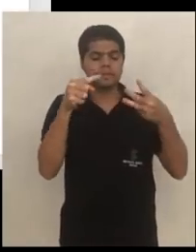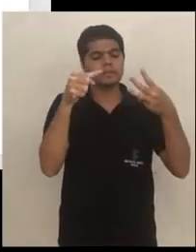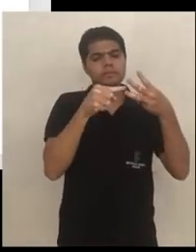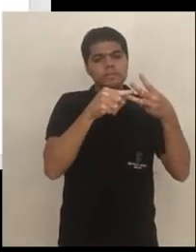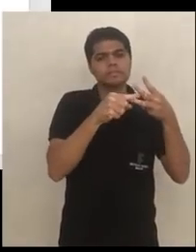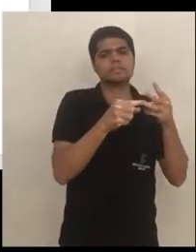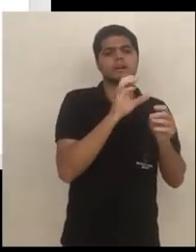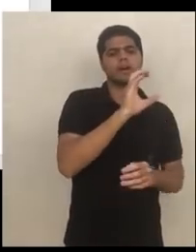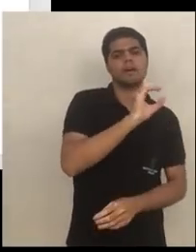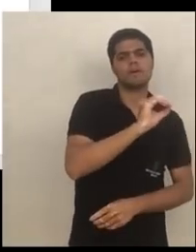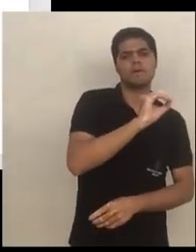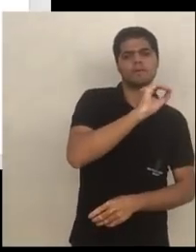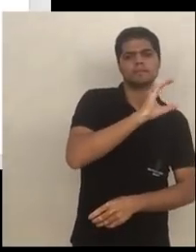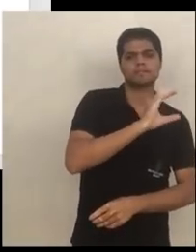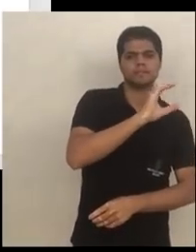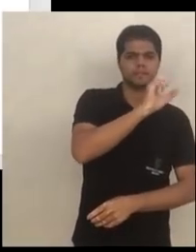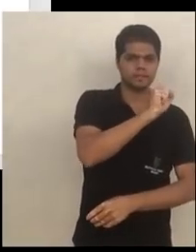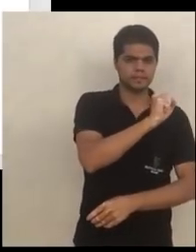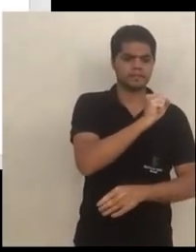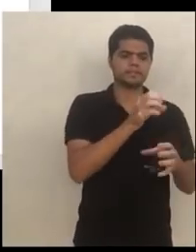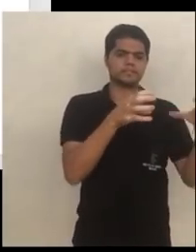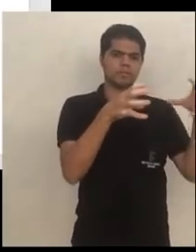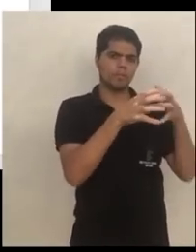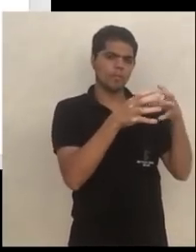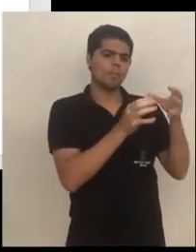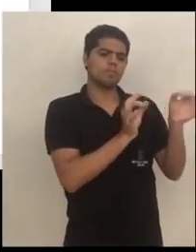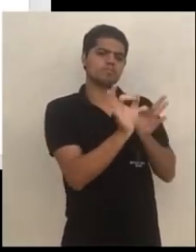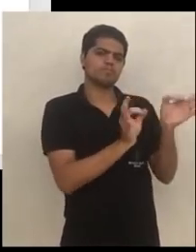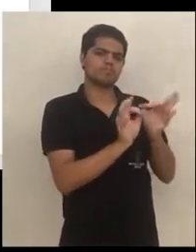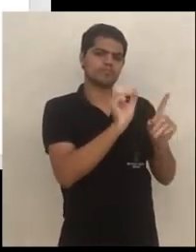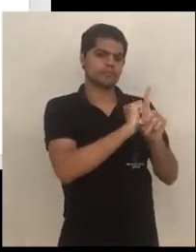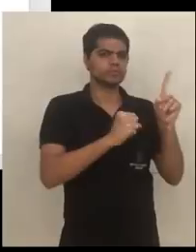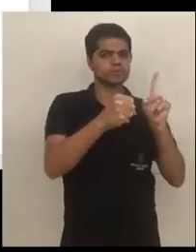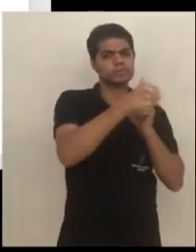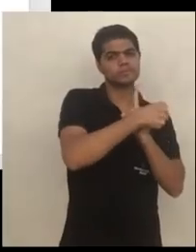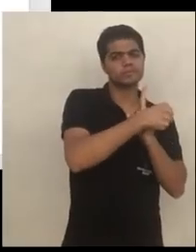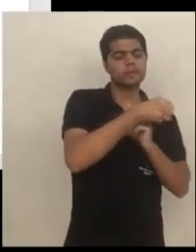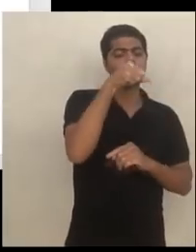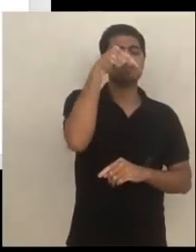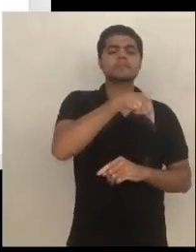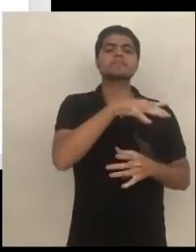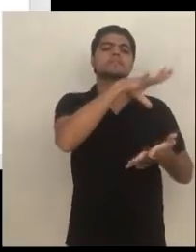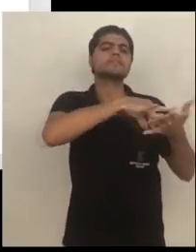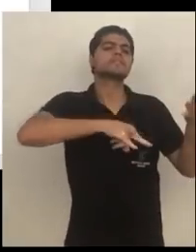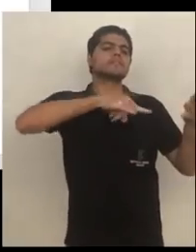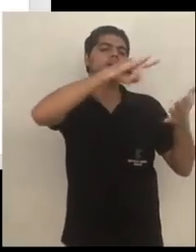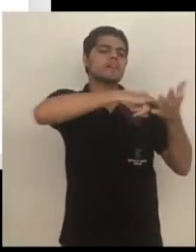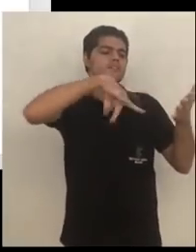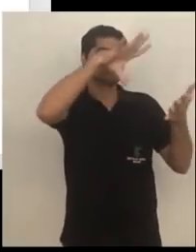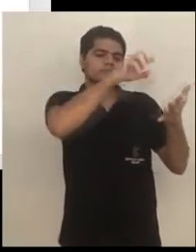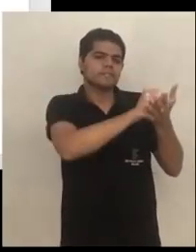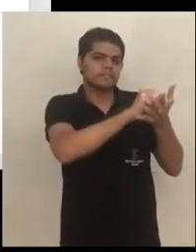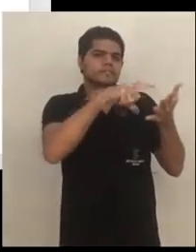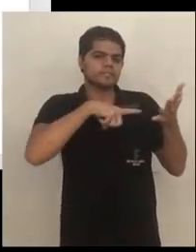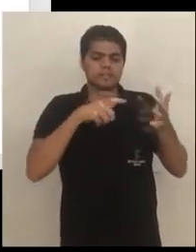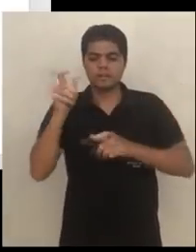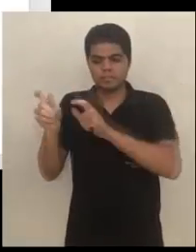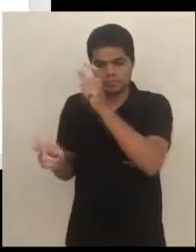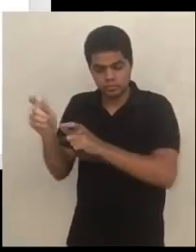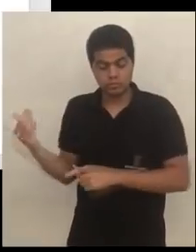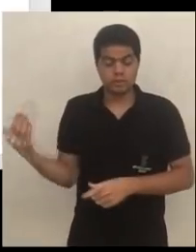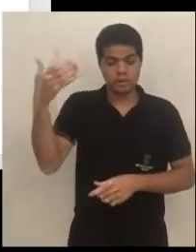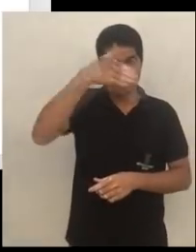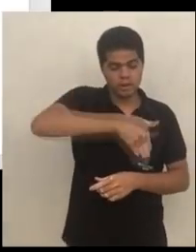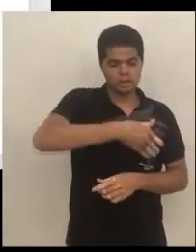cadastro dos organismos de controle social. E esse cadastro permite que o agricultor faz no Ministério da